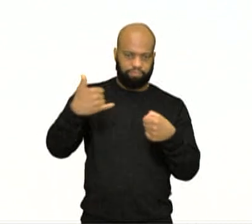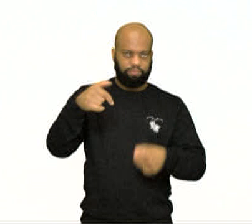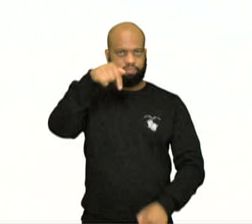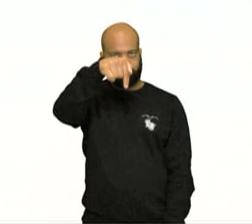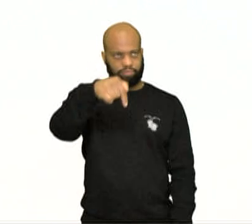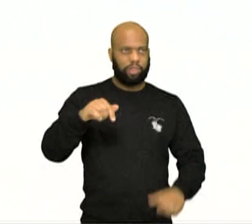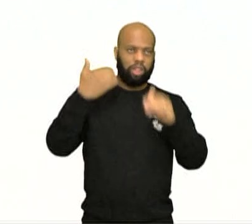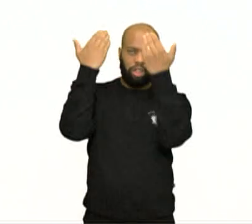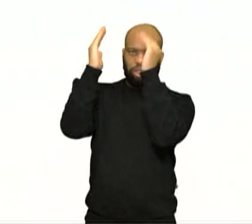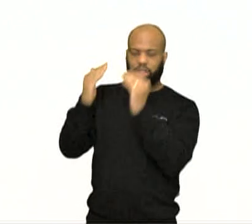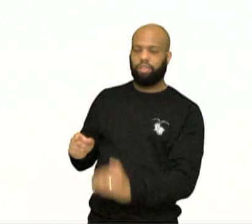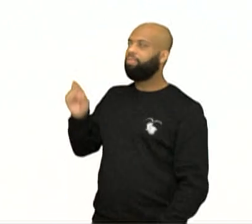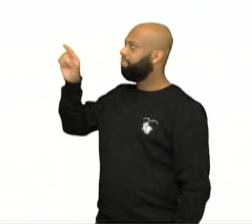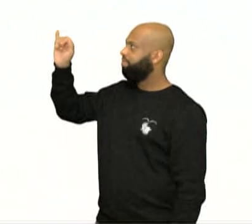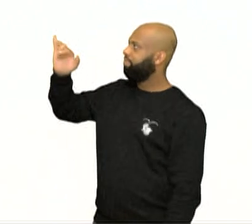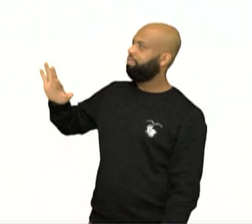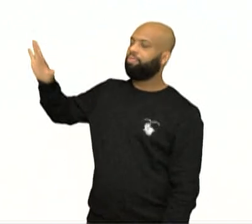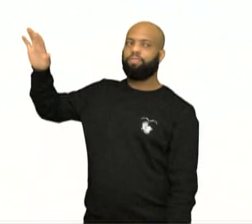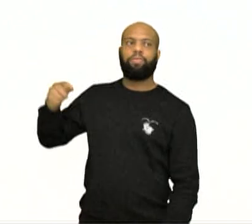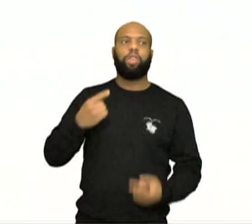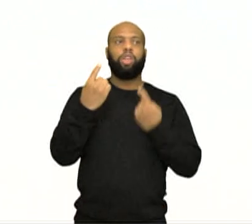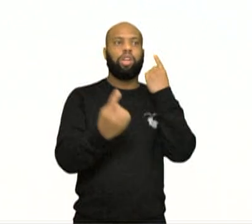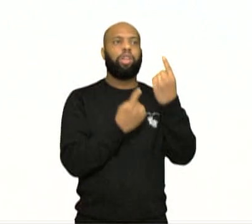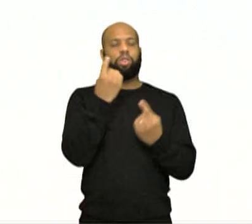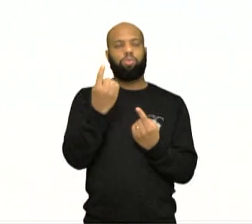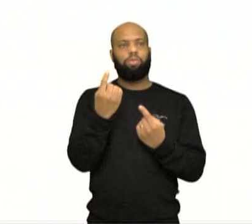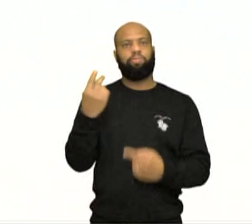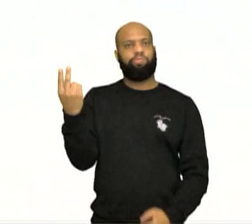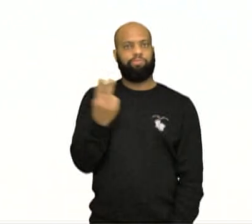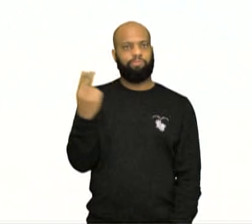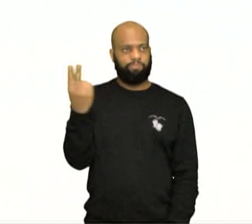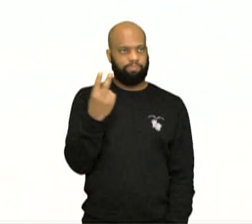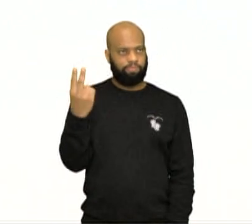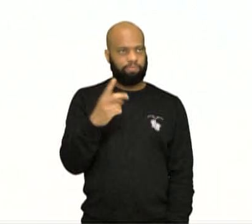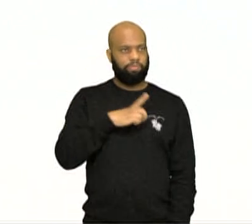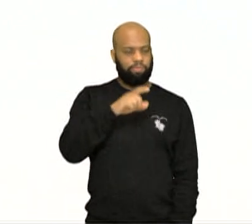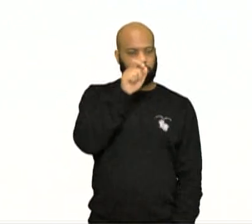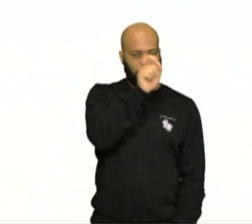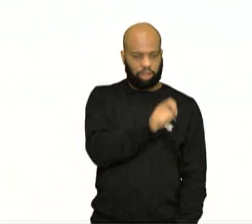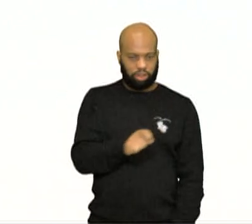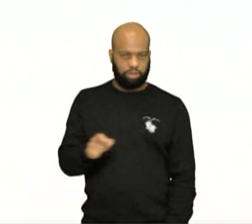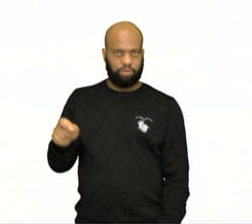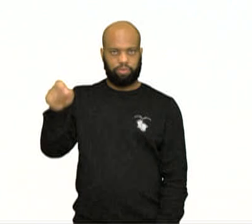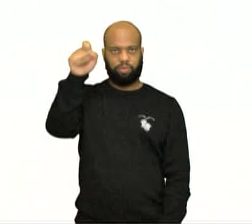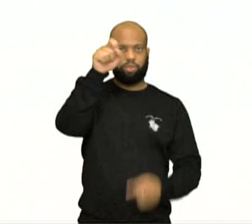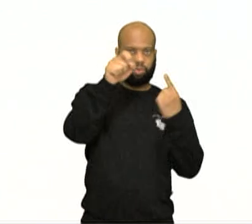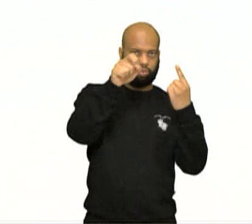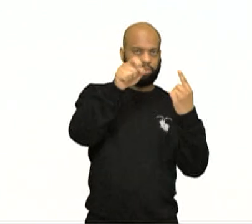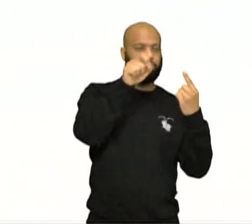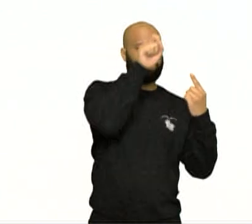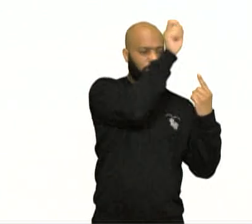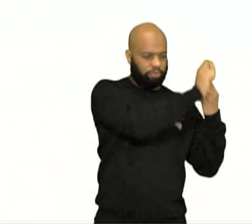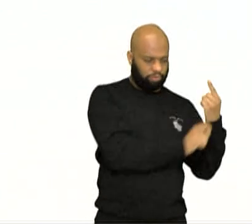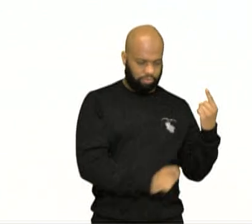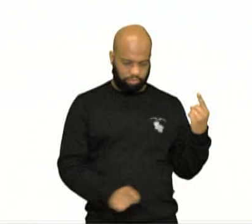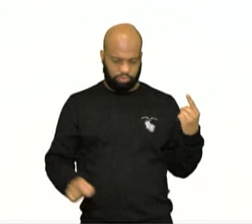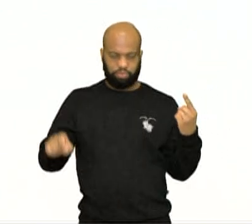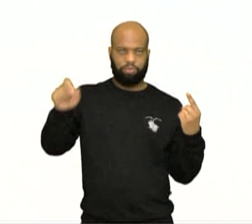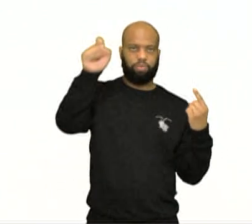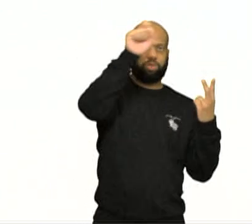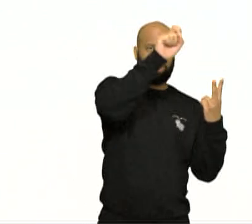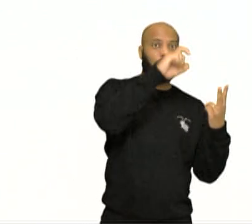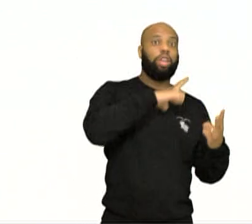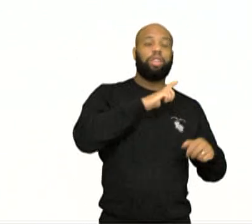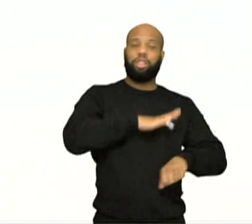Analisando a figura, qual das duas superfícies equipotenciais tracejadas possui o maior potencial elétrico ao redor da